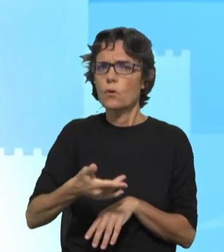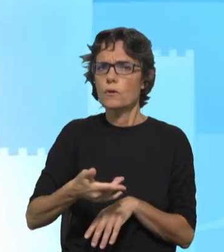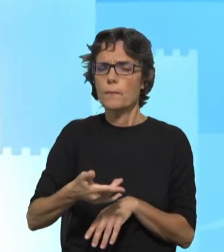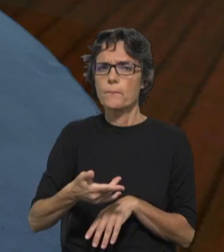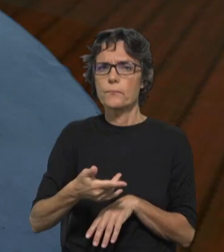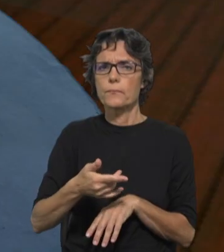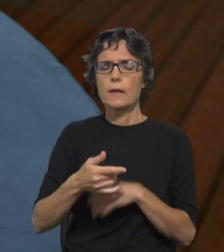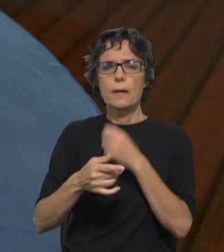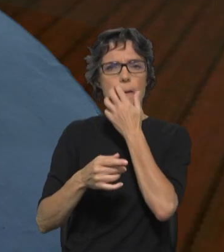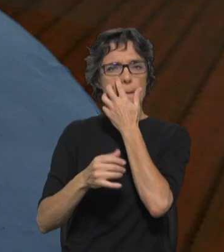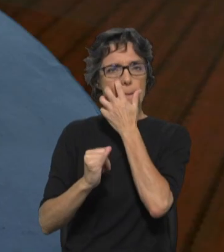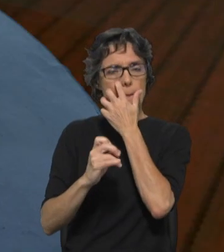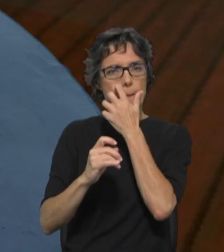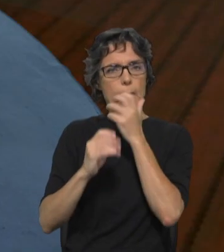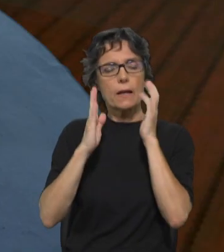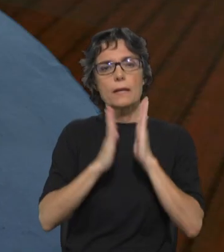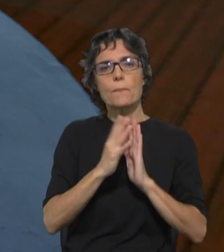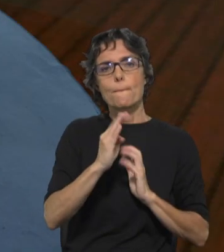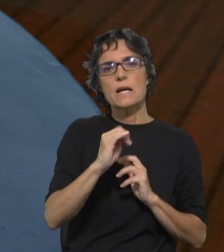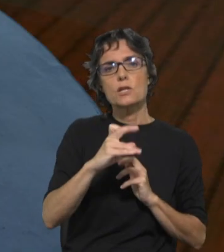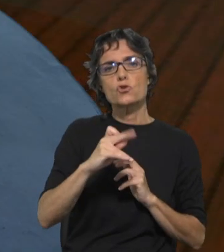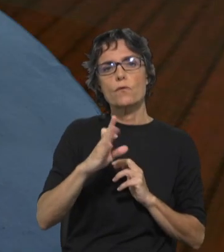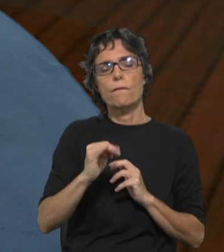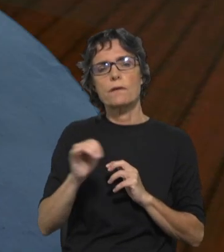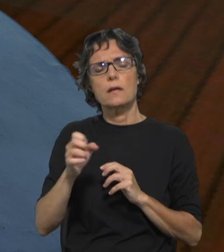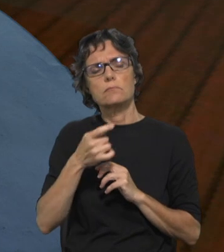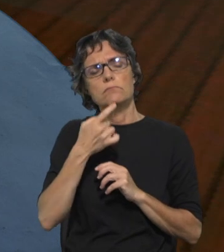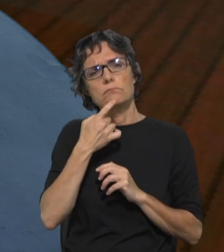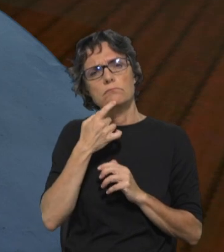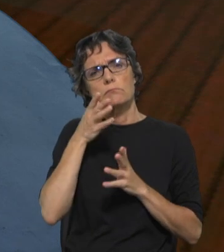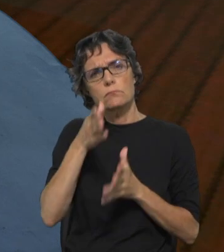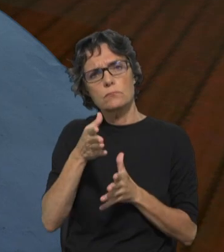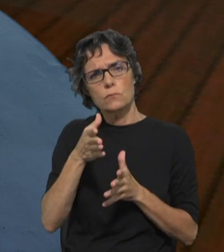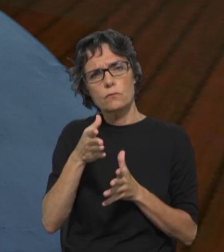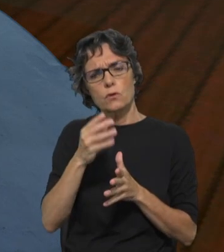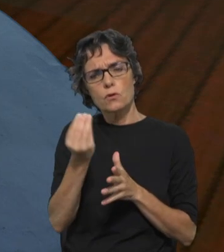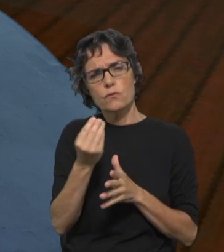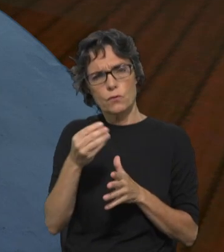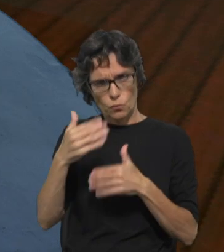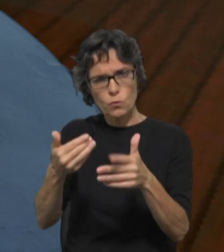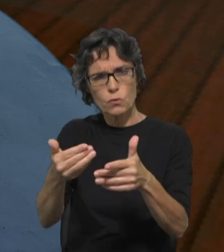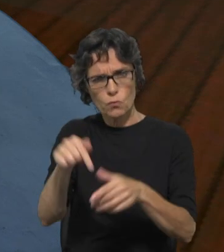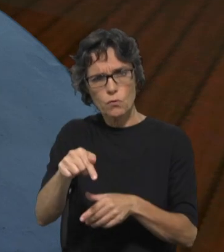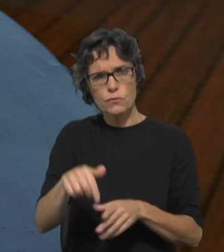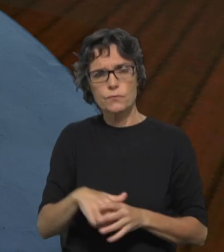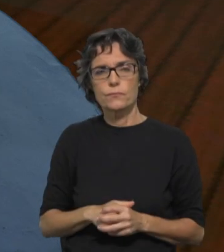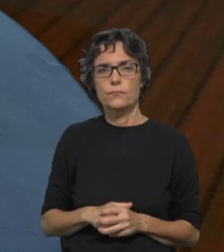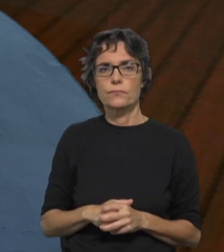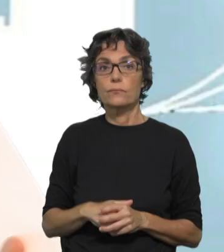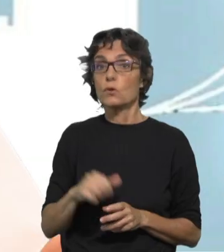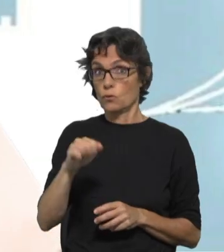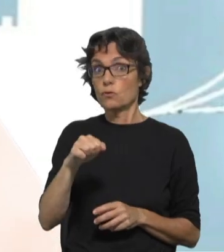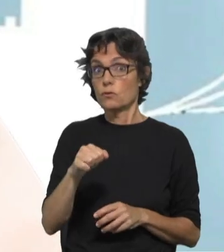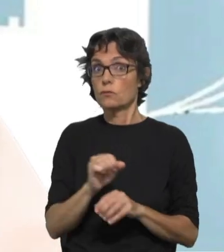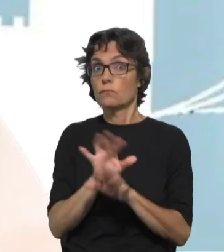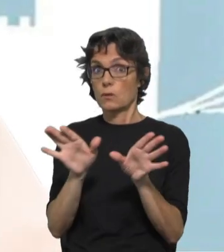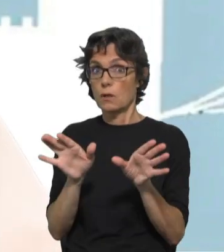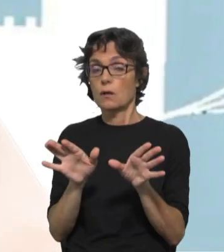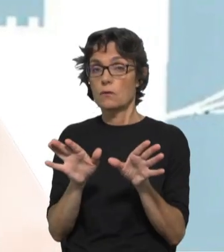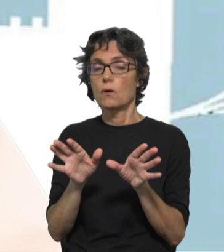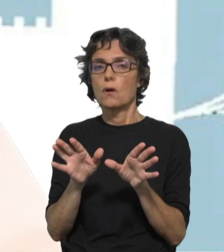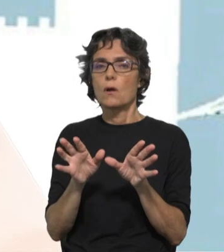que as irmãs, a congregação, continua esta aposta na juventude? Sim, continua a apostar também nos colégios